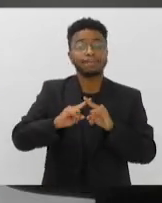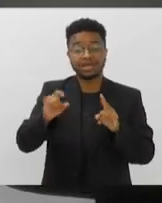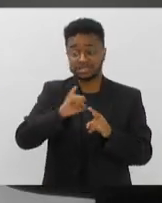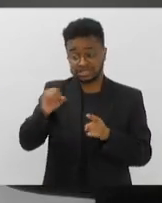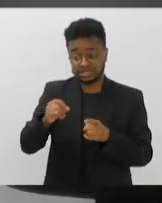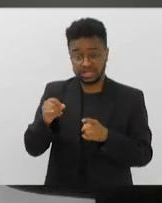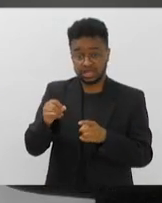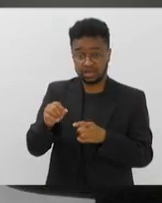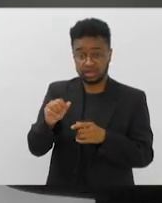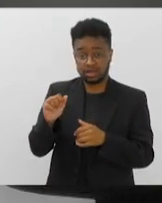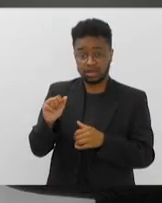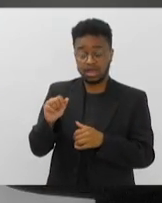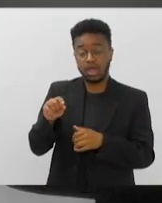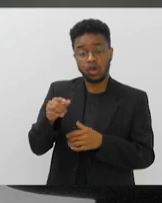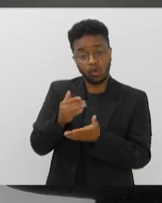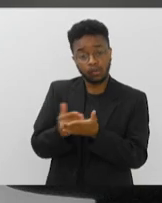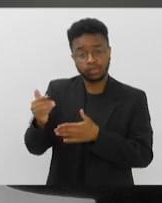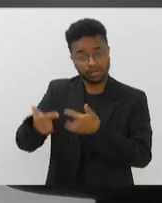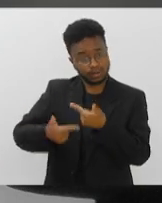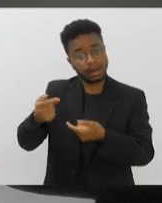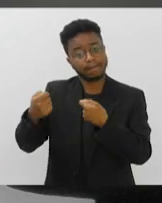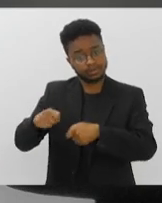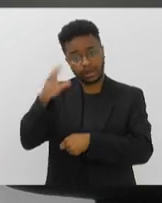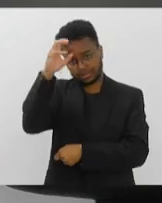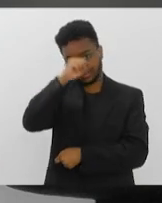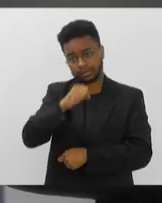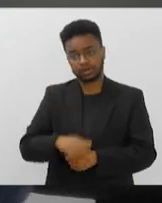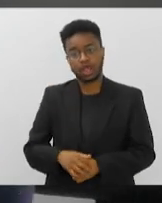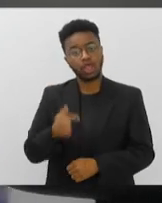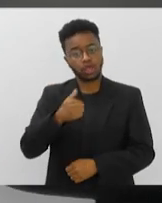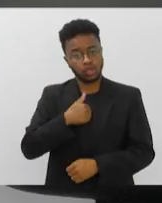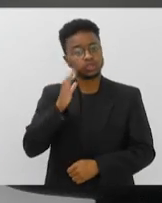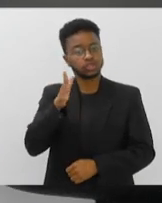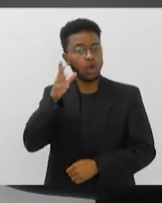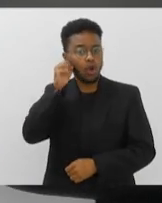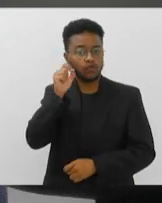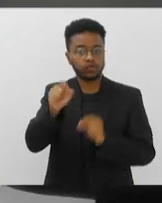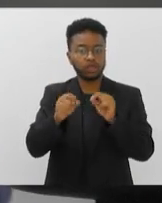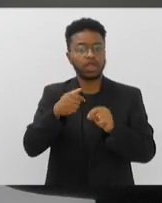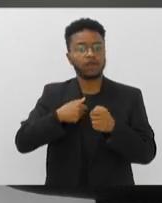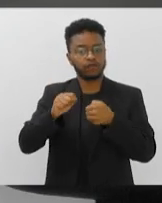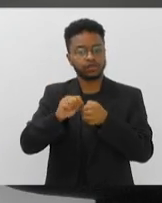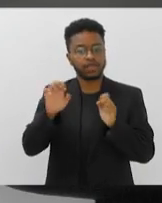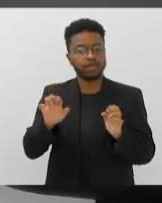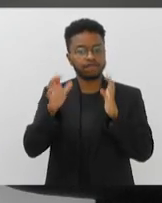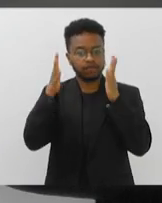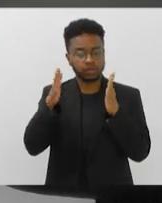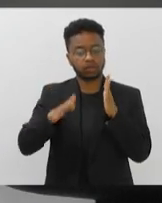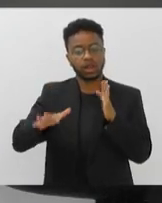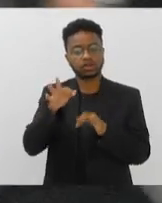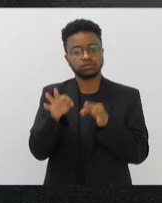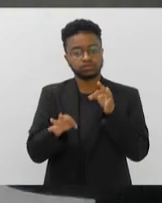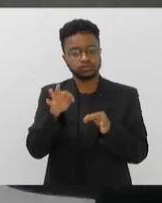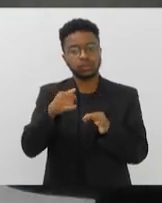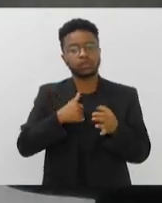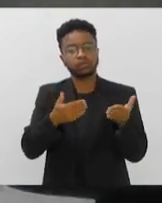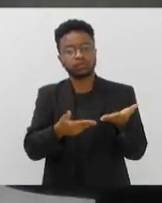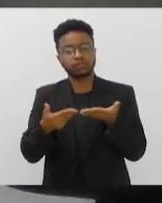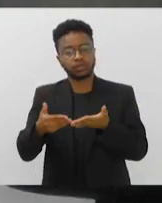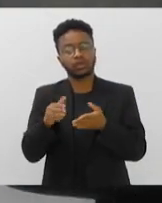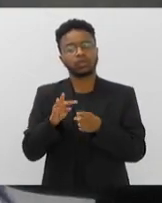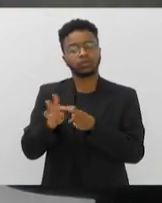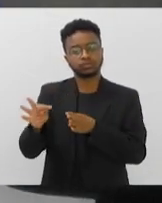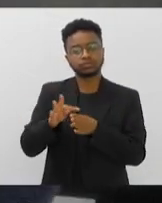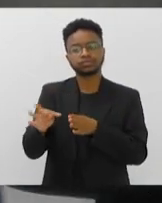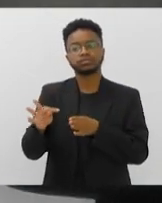ter que aprender e eu estou falando isso porque eu já ouvi eu fiz evento na escola da magistratura no fórum da criança adolescente que eu chamei a Presidente do Conselho Municipal do